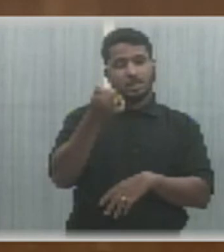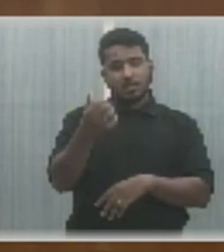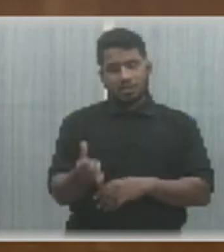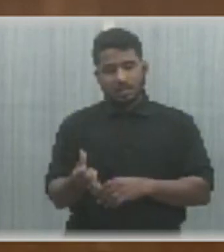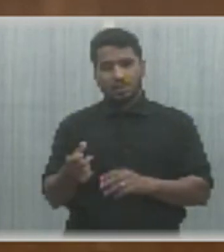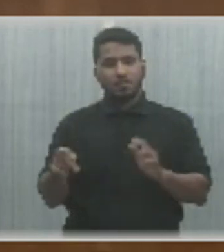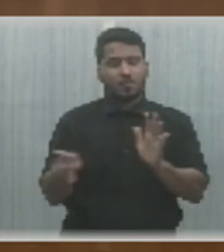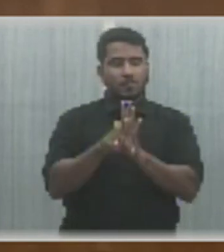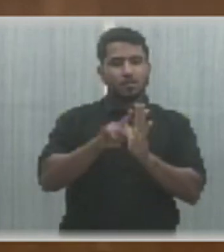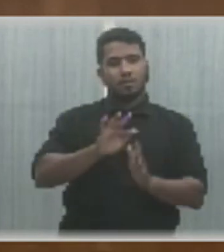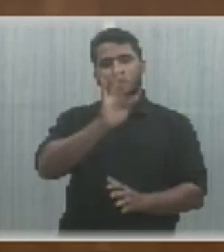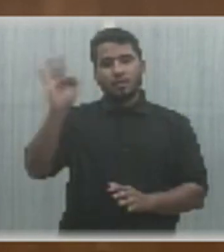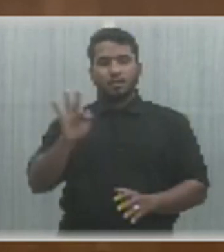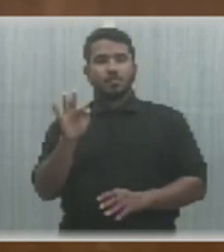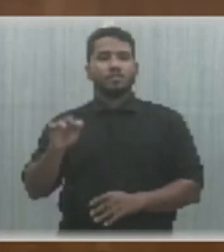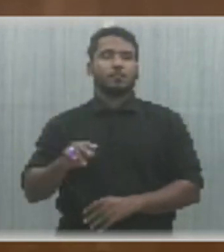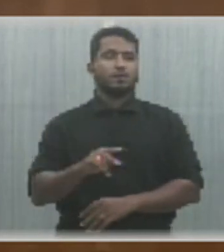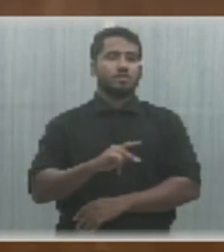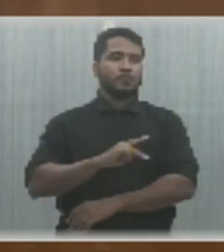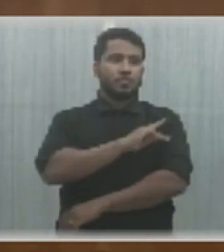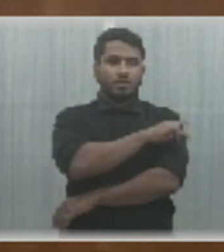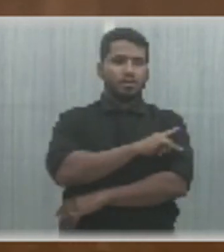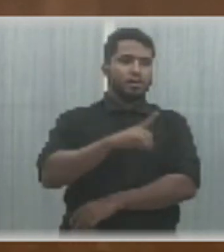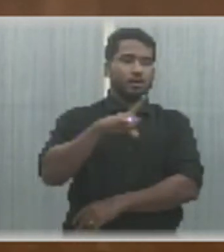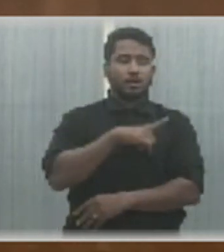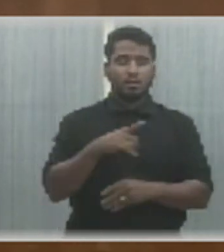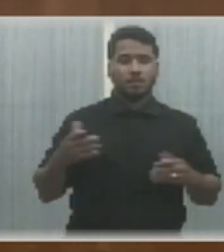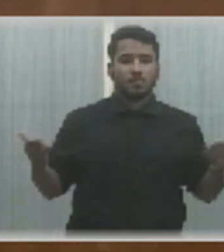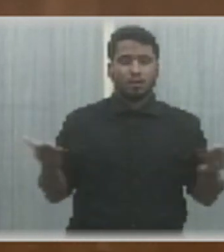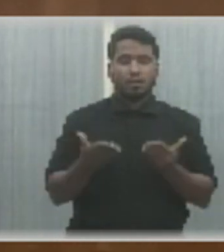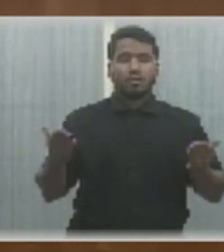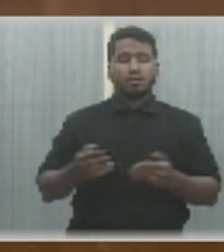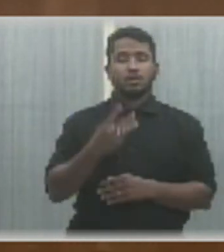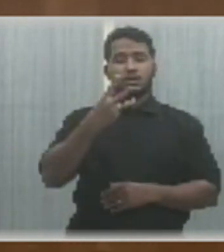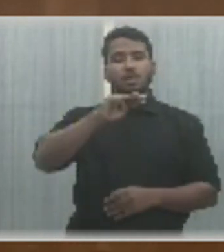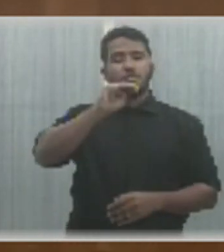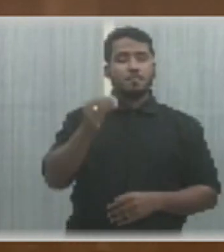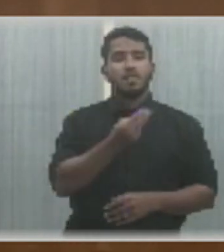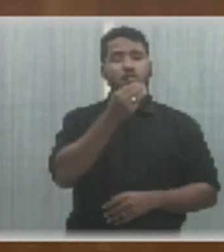são federais. E o Piauí tem hoje